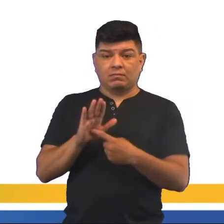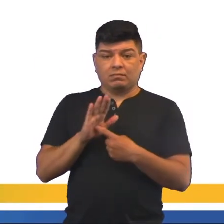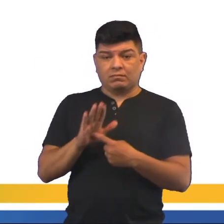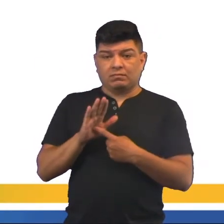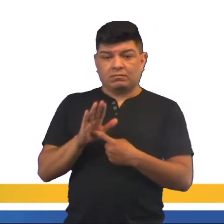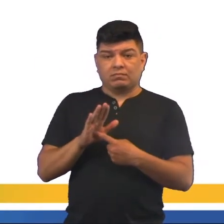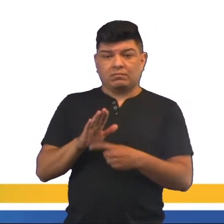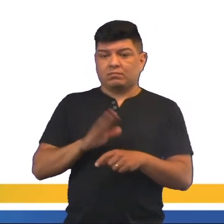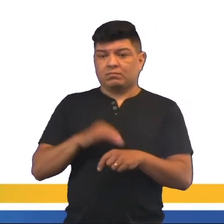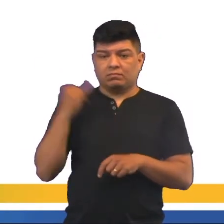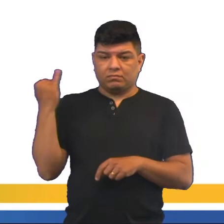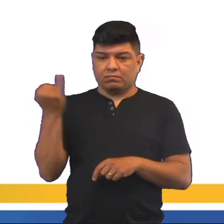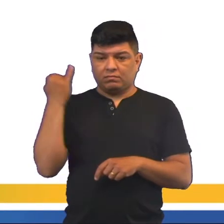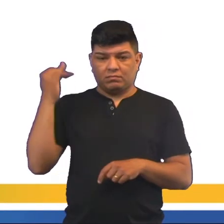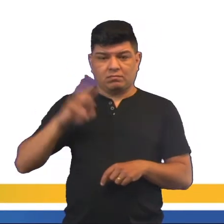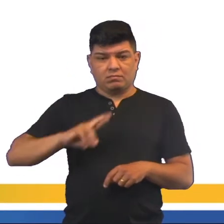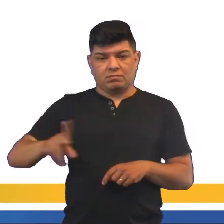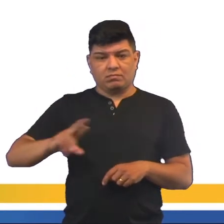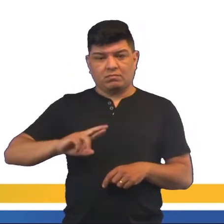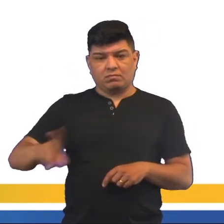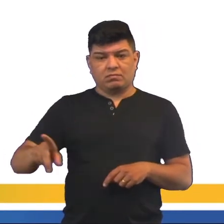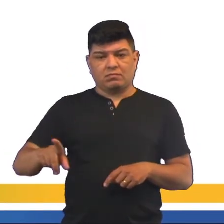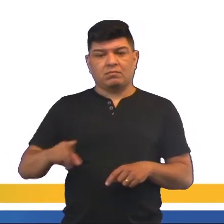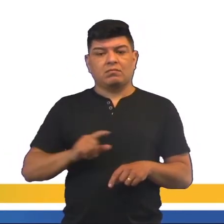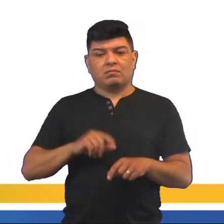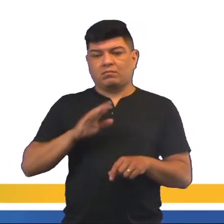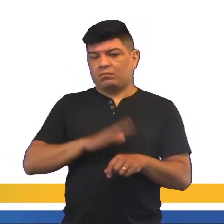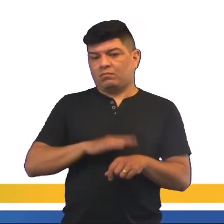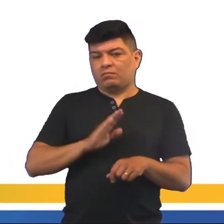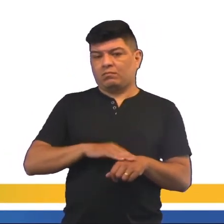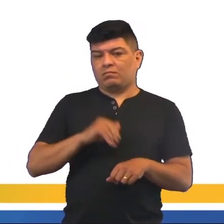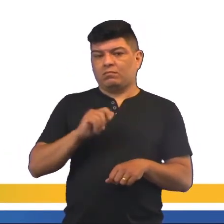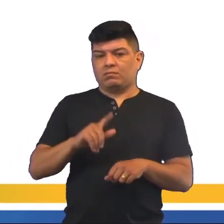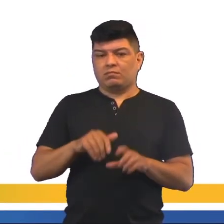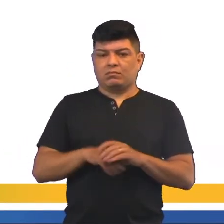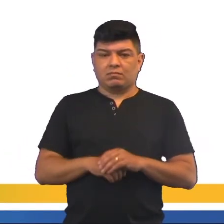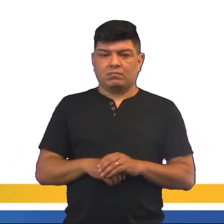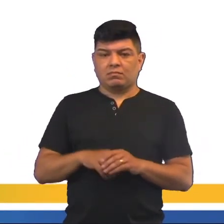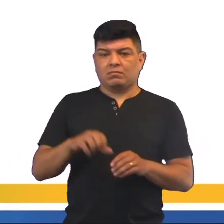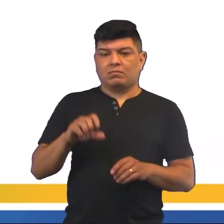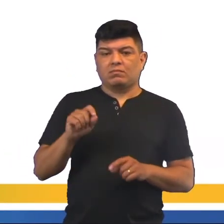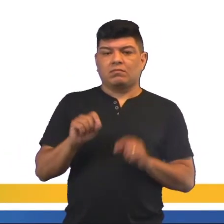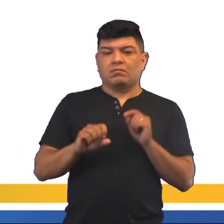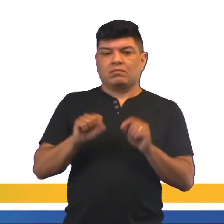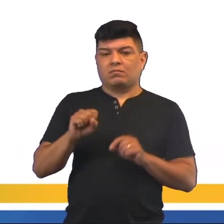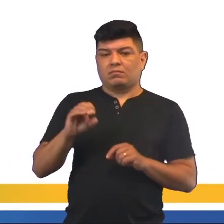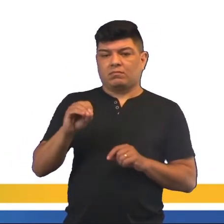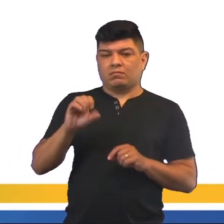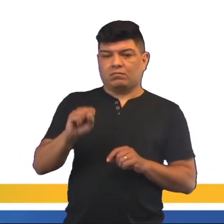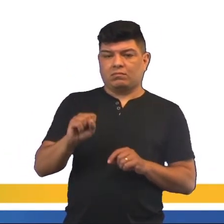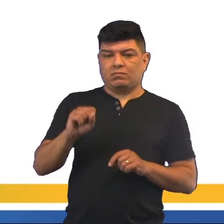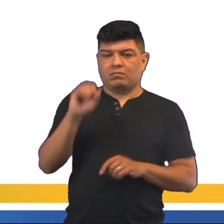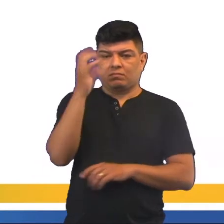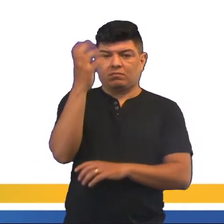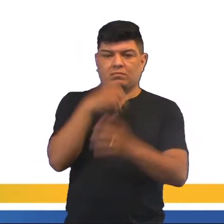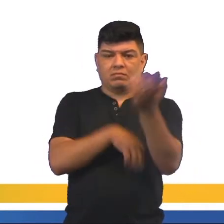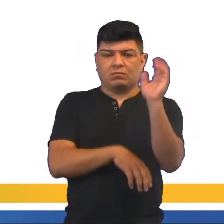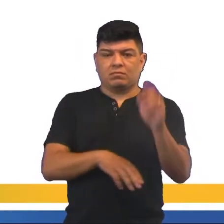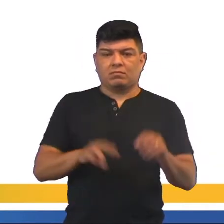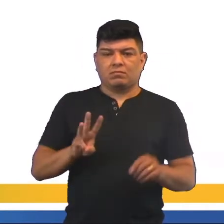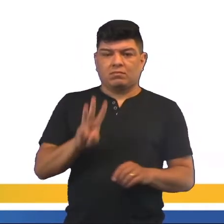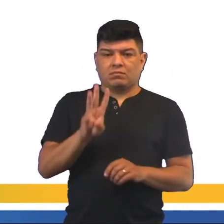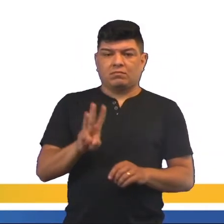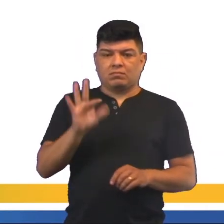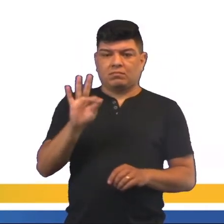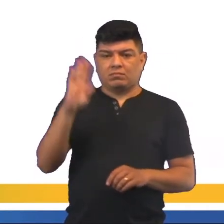né, não são as mais importantes, claro, porque a gente tem muito mais no Brasil, mas nós podemos citar a forte atuação da SOS Mata